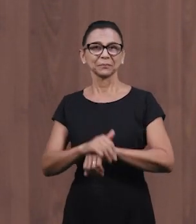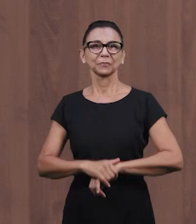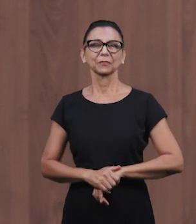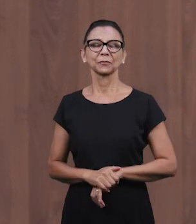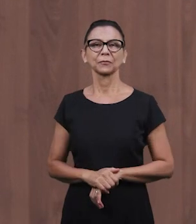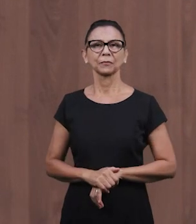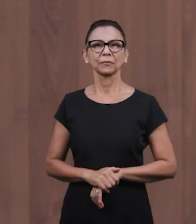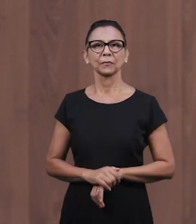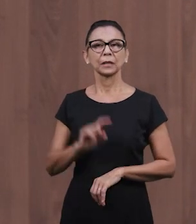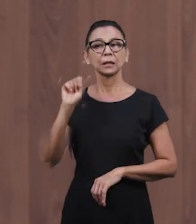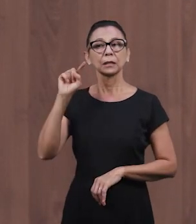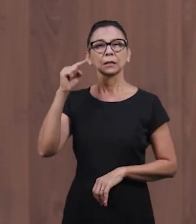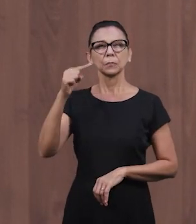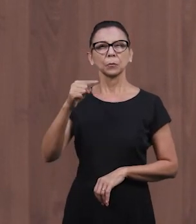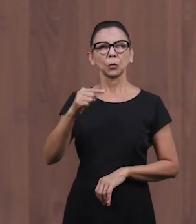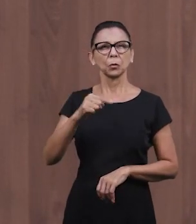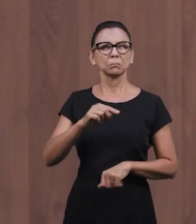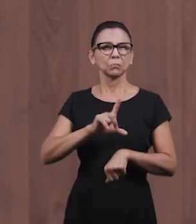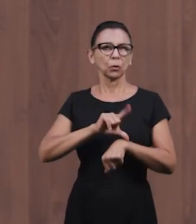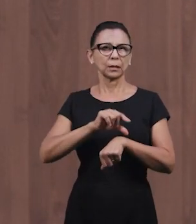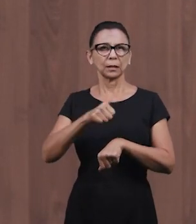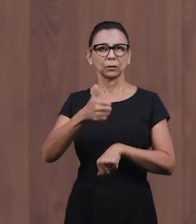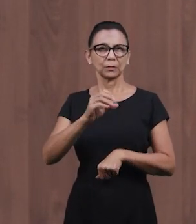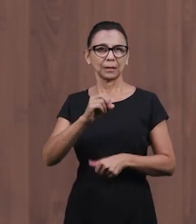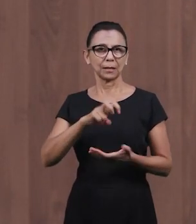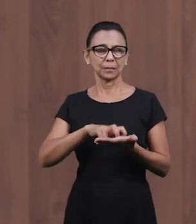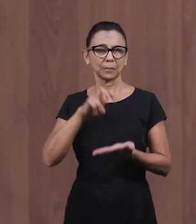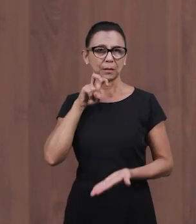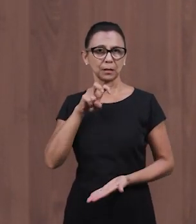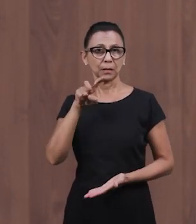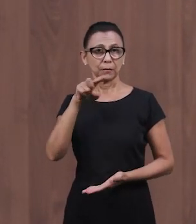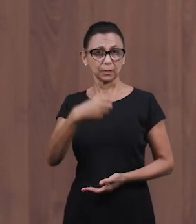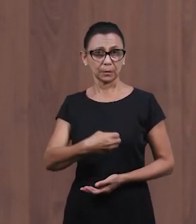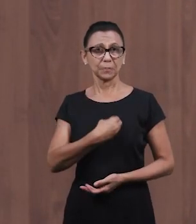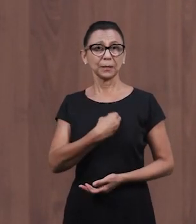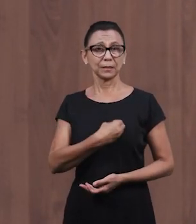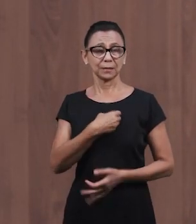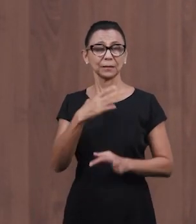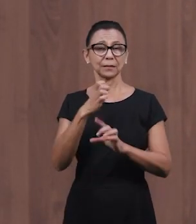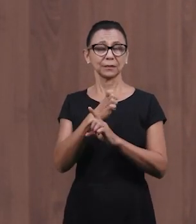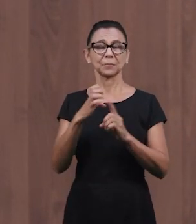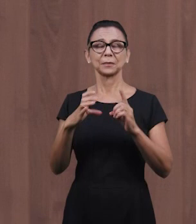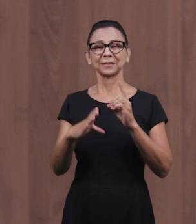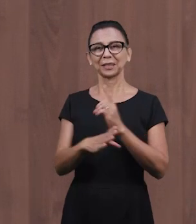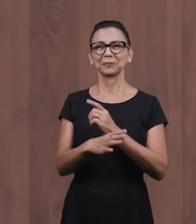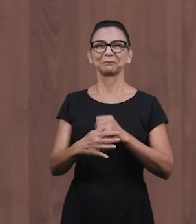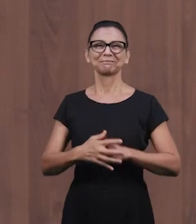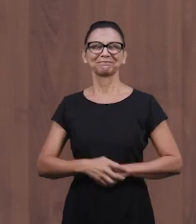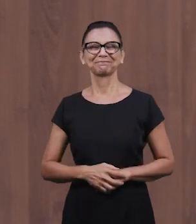YouTube, para que daqui a pouco, às 10 horas da manhã, você possa participar conosco da